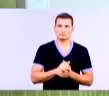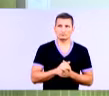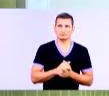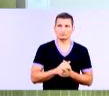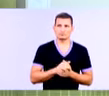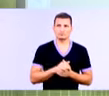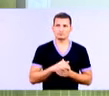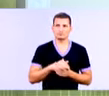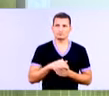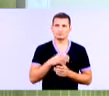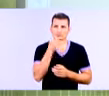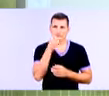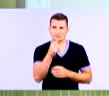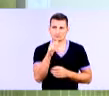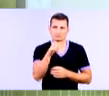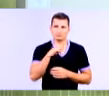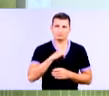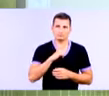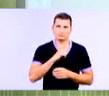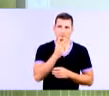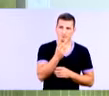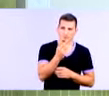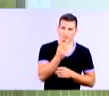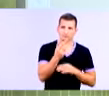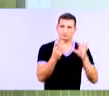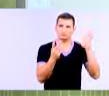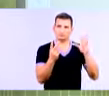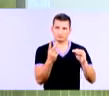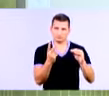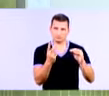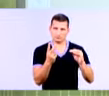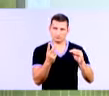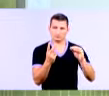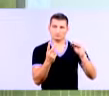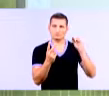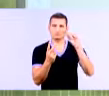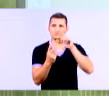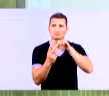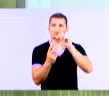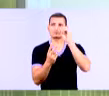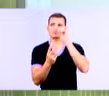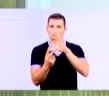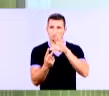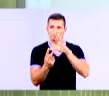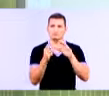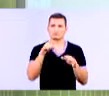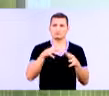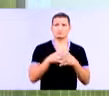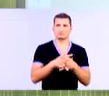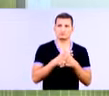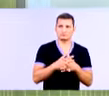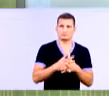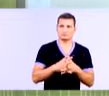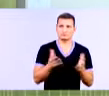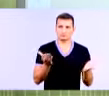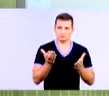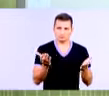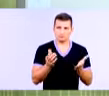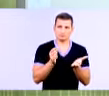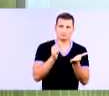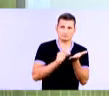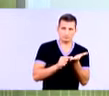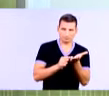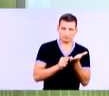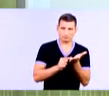circuito dele tem 2 estados. Ora está ligado, ora está desligado. Só que esse circuito é bem complexo. Hoje os processadores mais